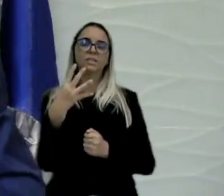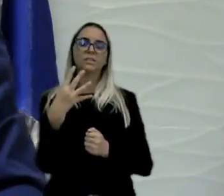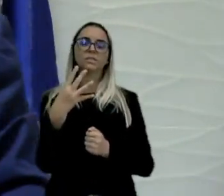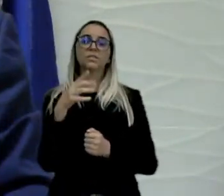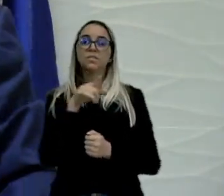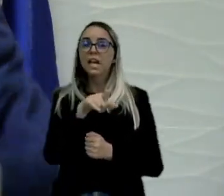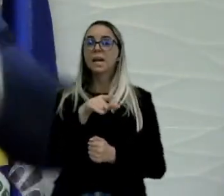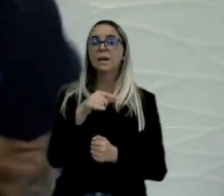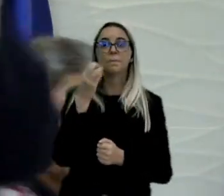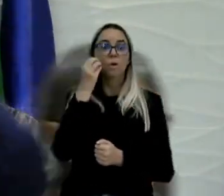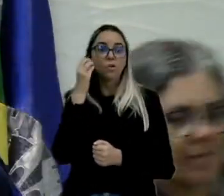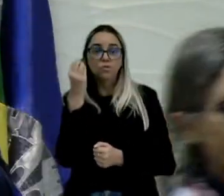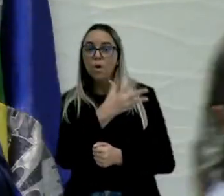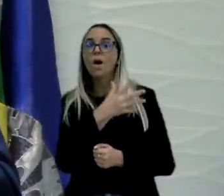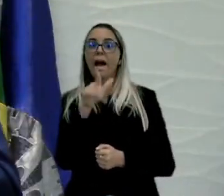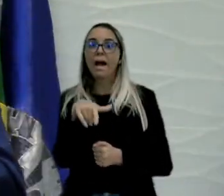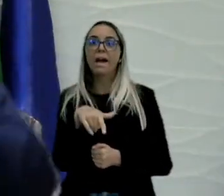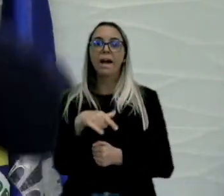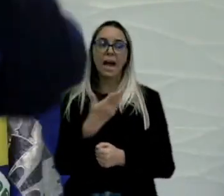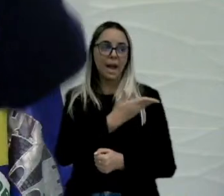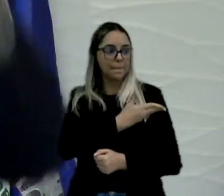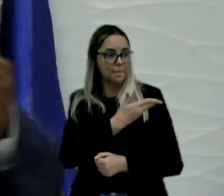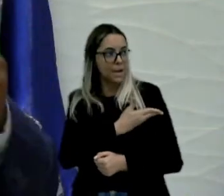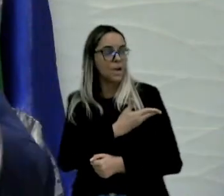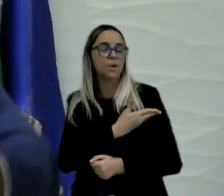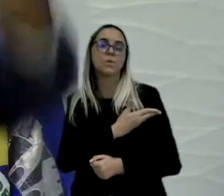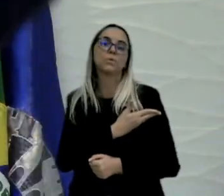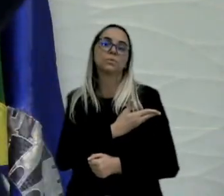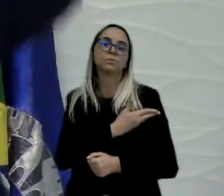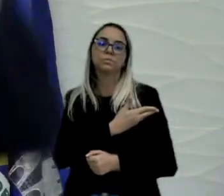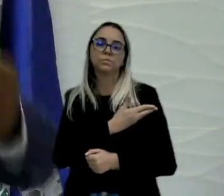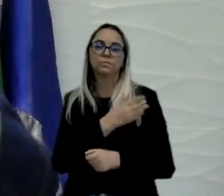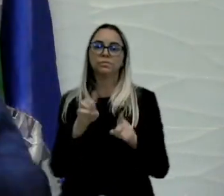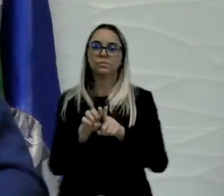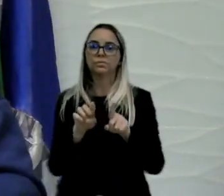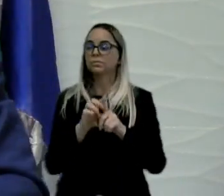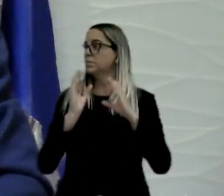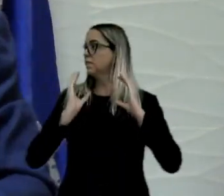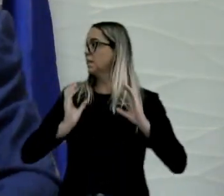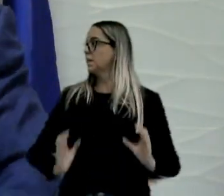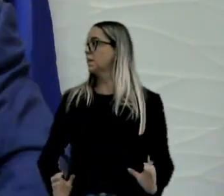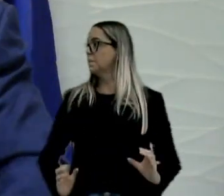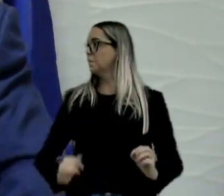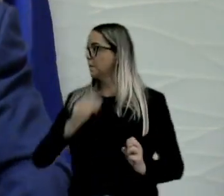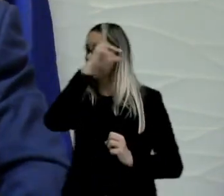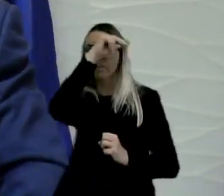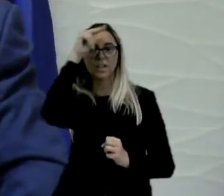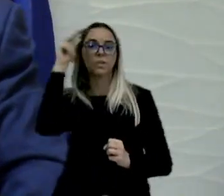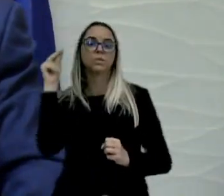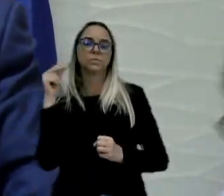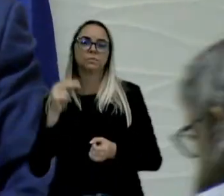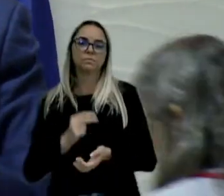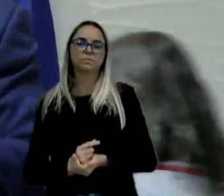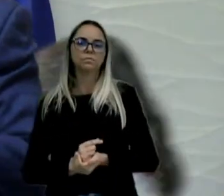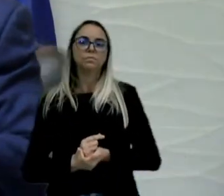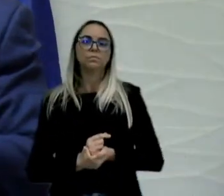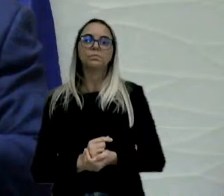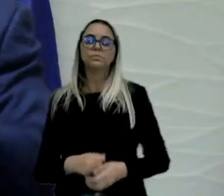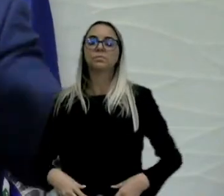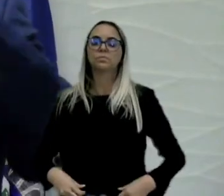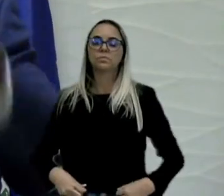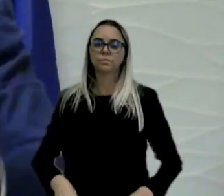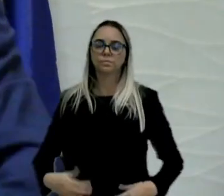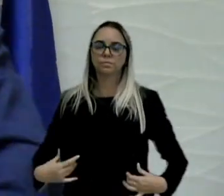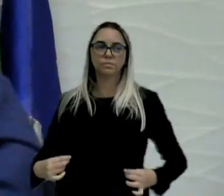você mostrou que é um grande amigo é um grande cidadão e um grande prefeito quero